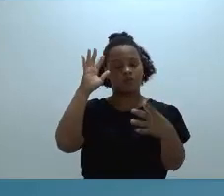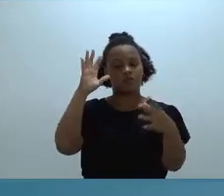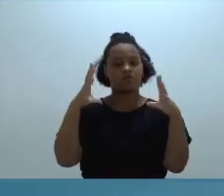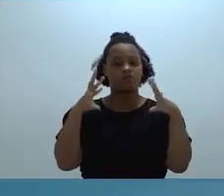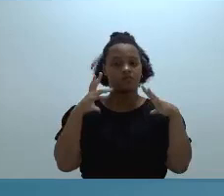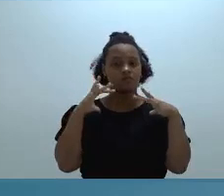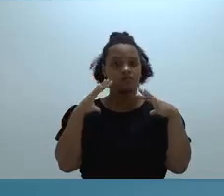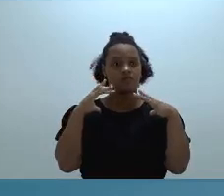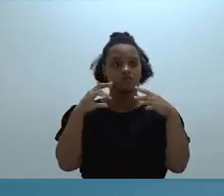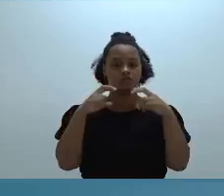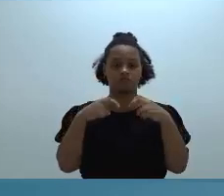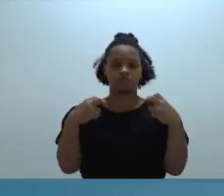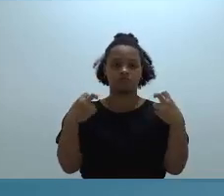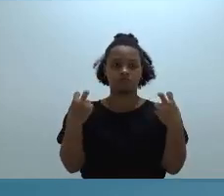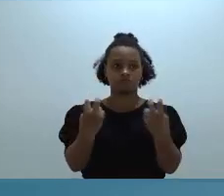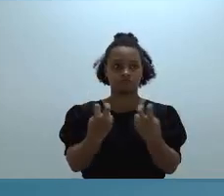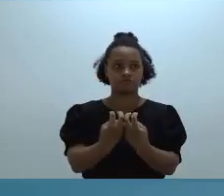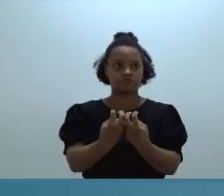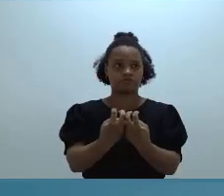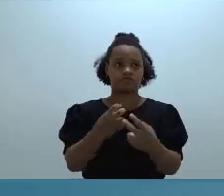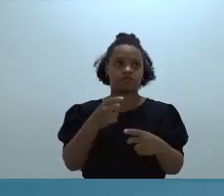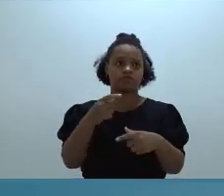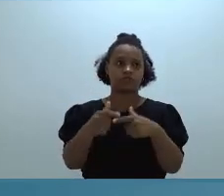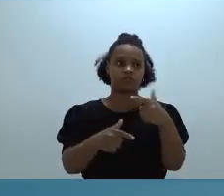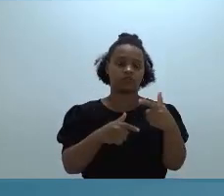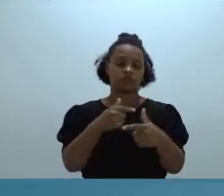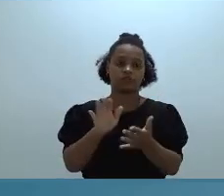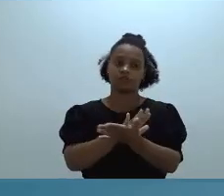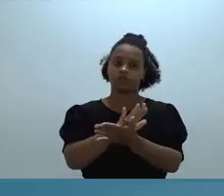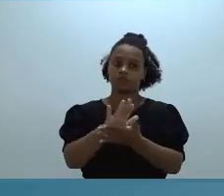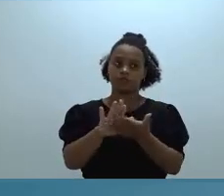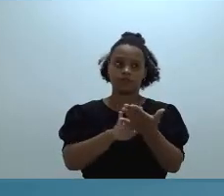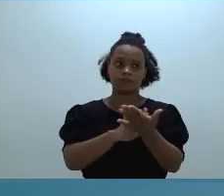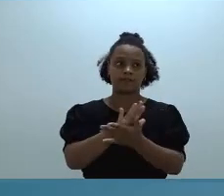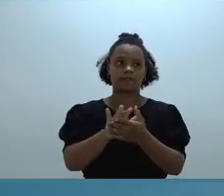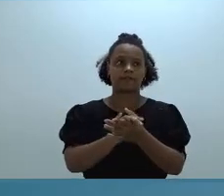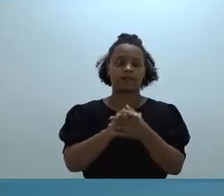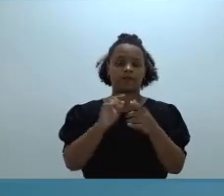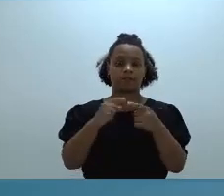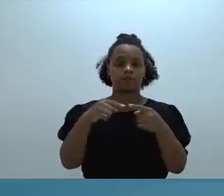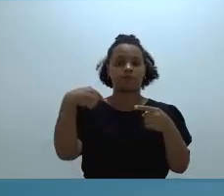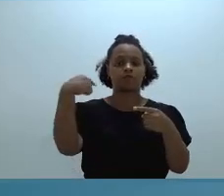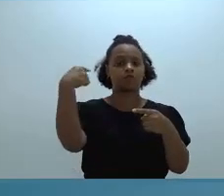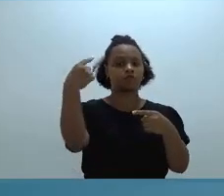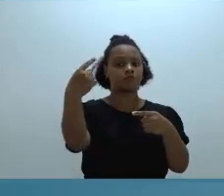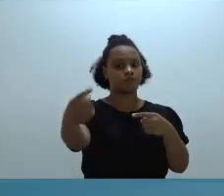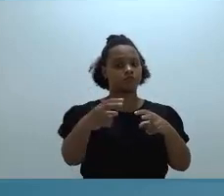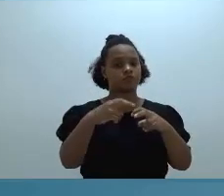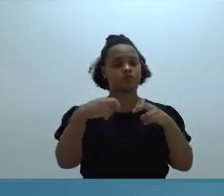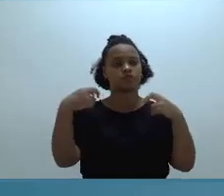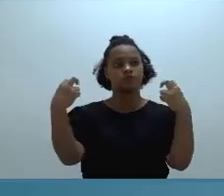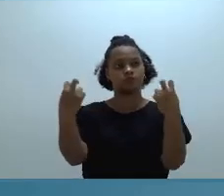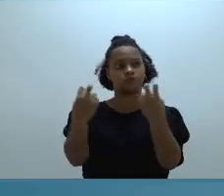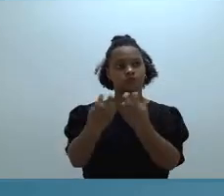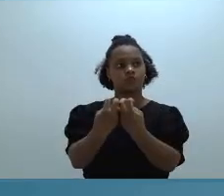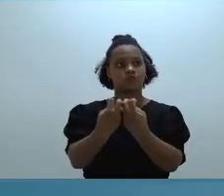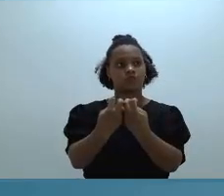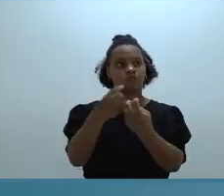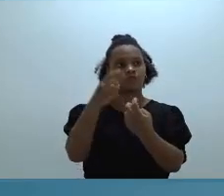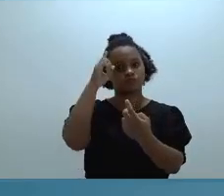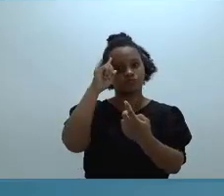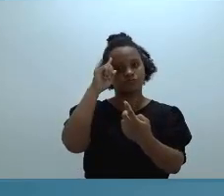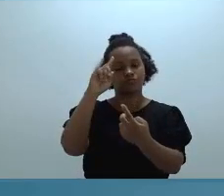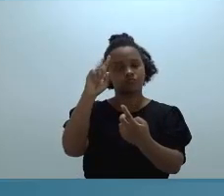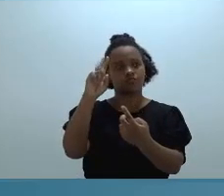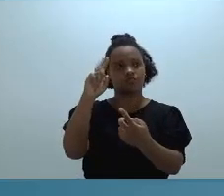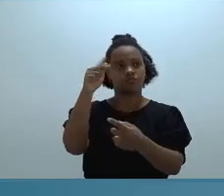não teremos experiência, praticamente não teremos sessão. A nossa próxima sessão do Pleno será no dia